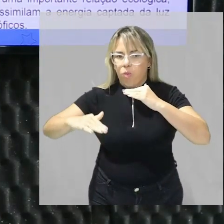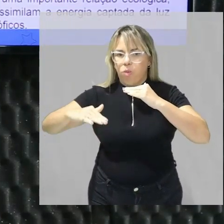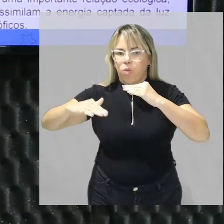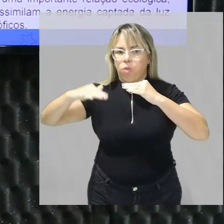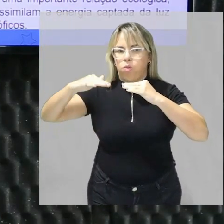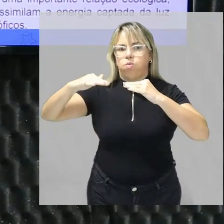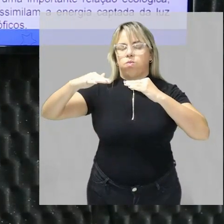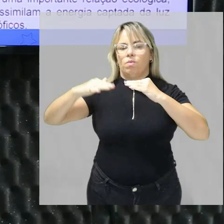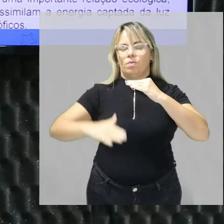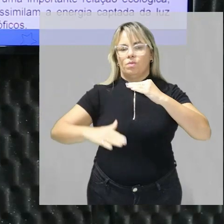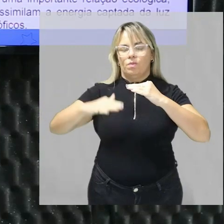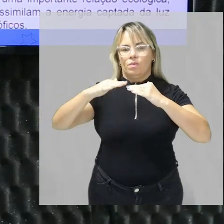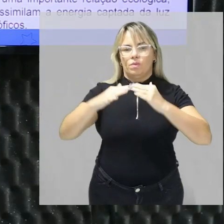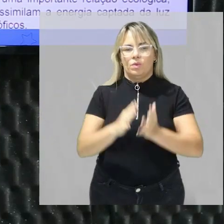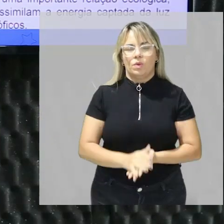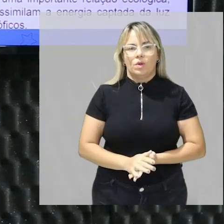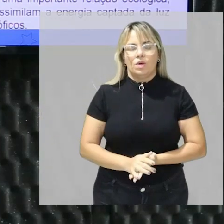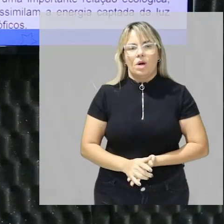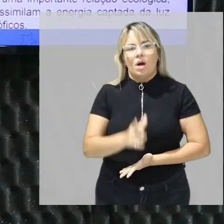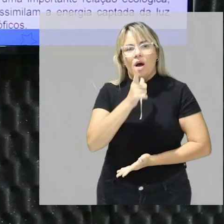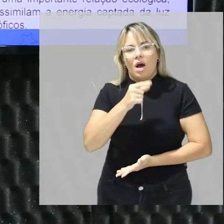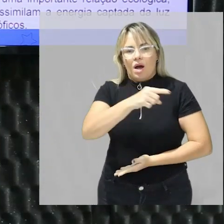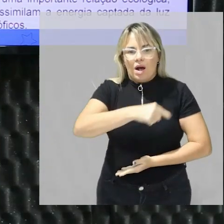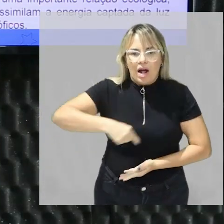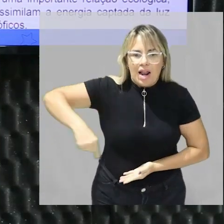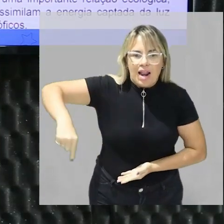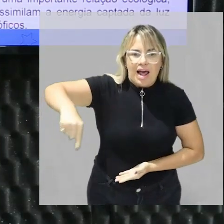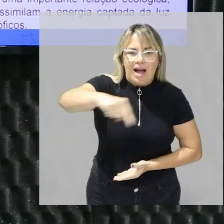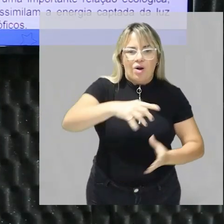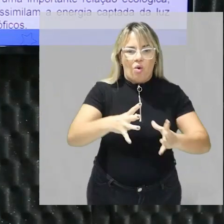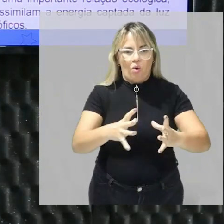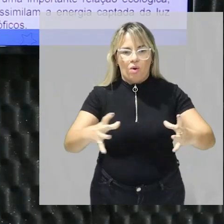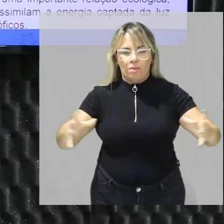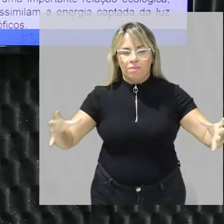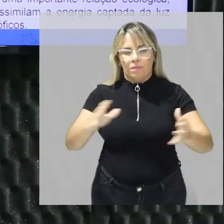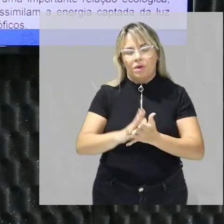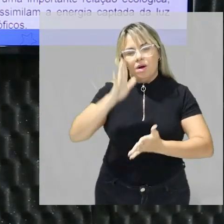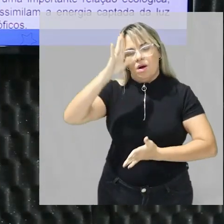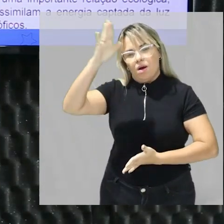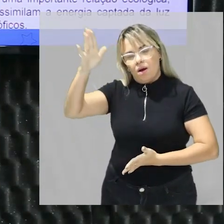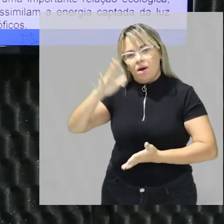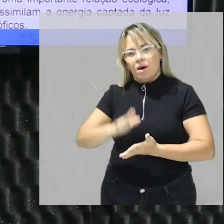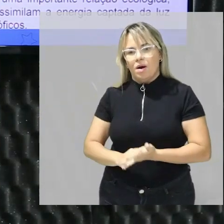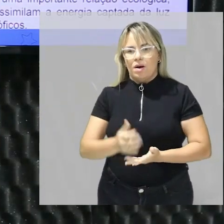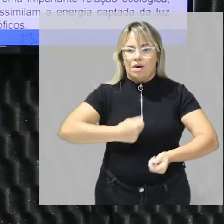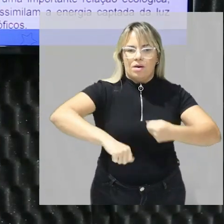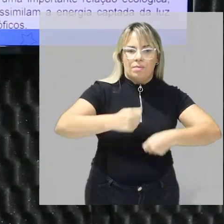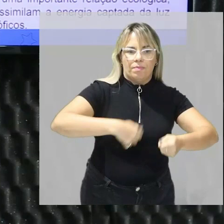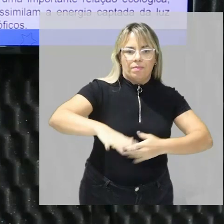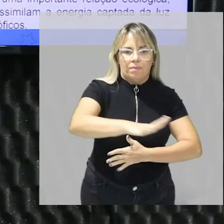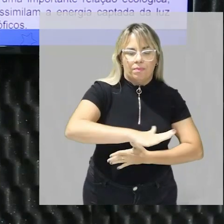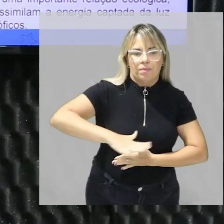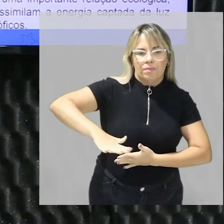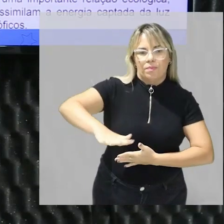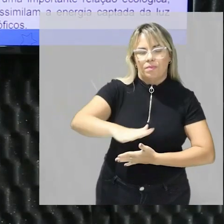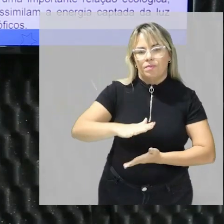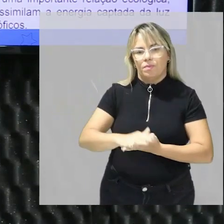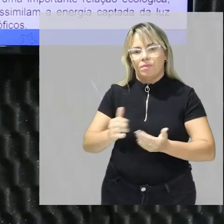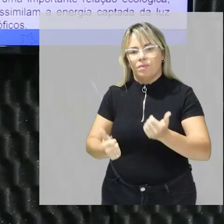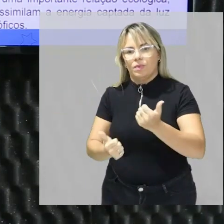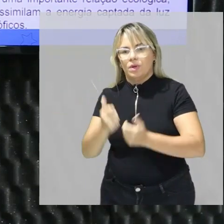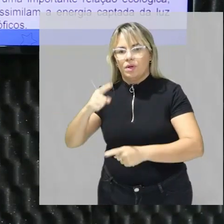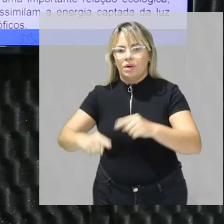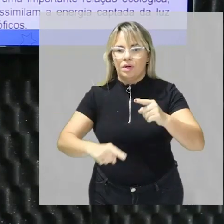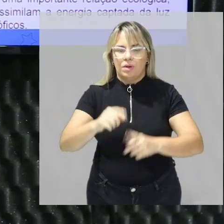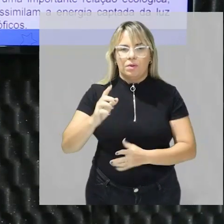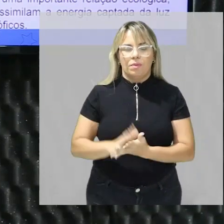das chuvas, criando enormes lagoas. As principais atividades econômicas da área apoiam-se nos